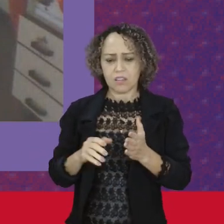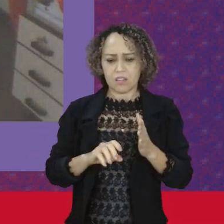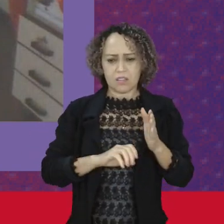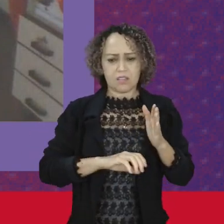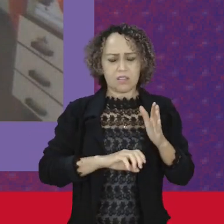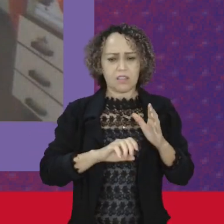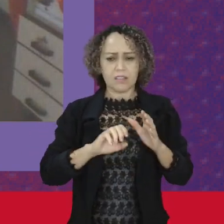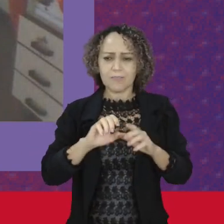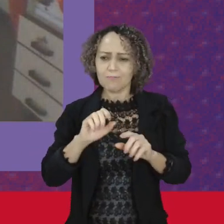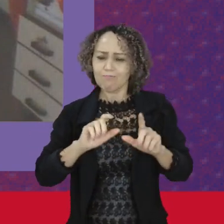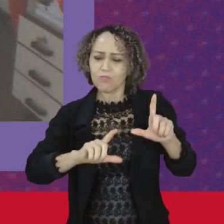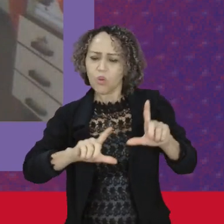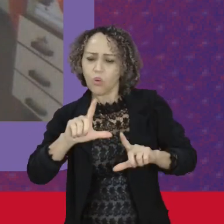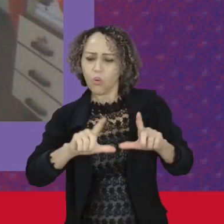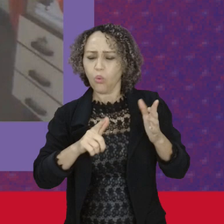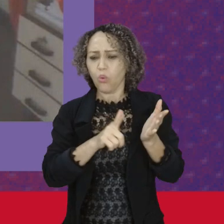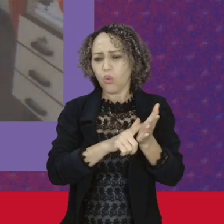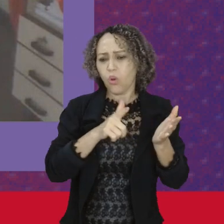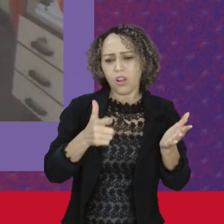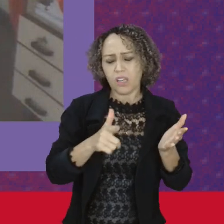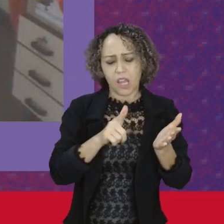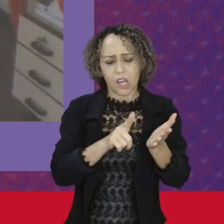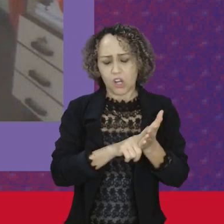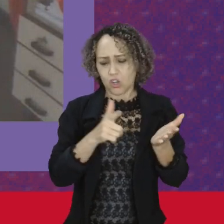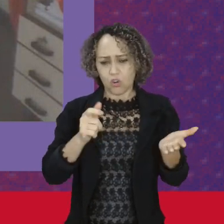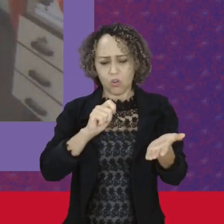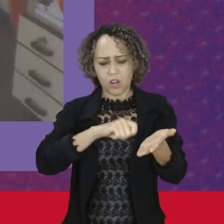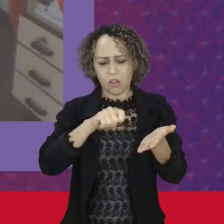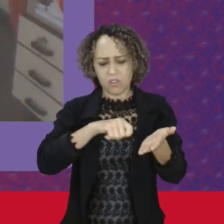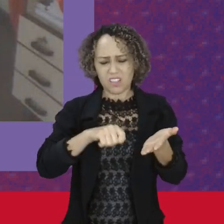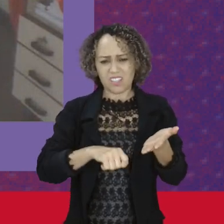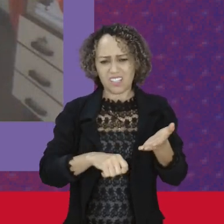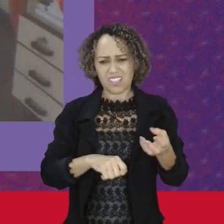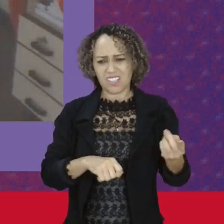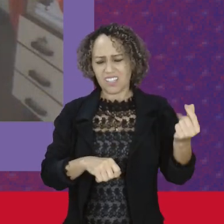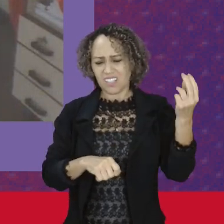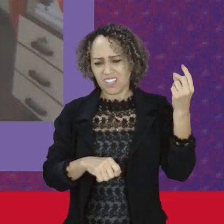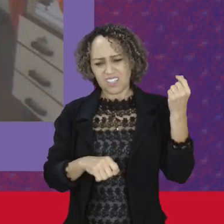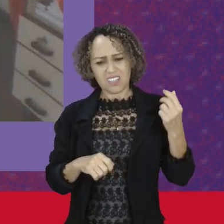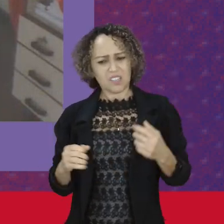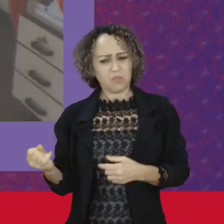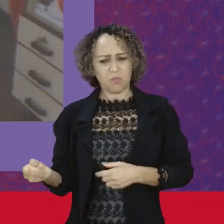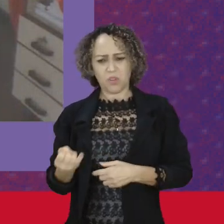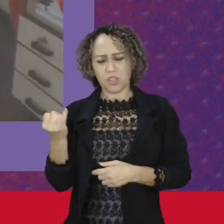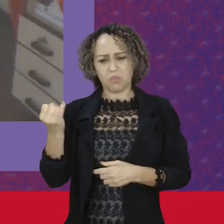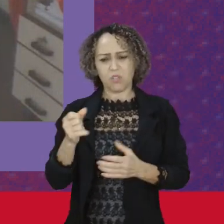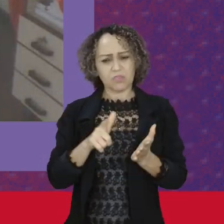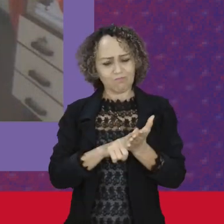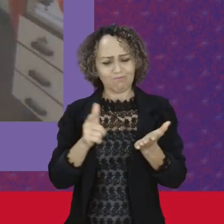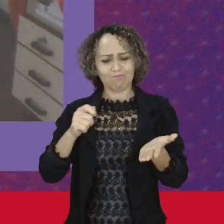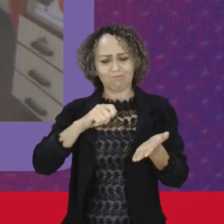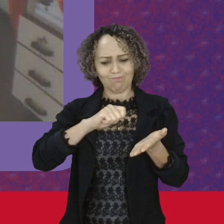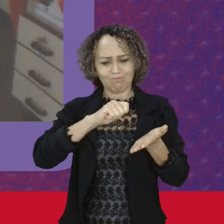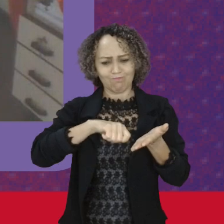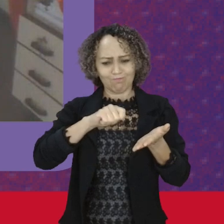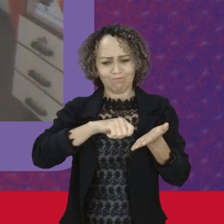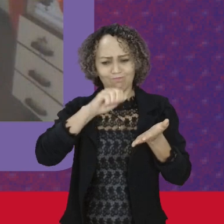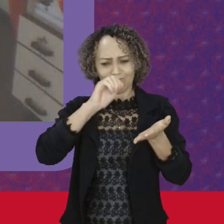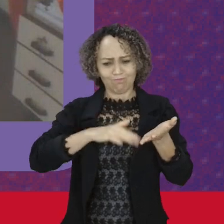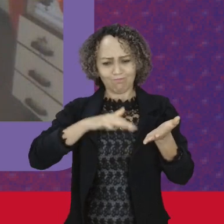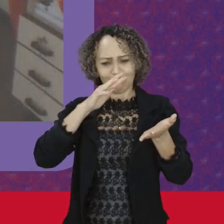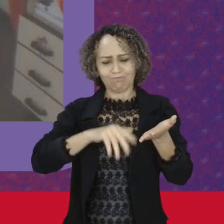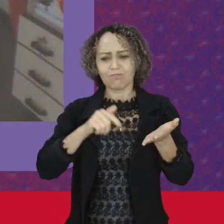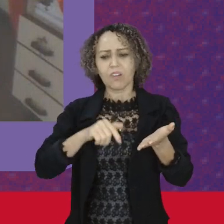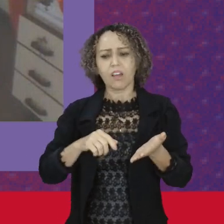né, naquele período é fundamental, né? E mesmo, é claro, que as mulheres que têm acesso